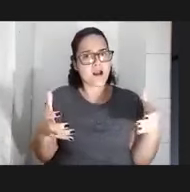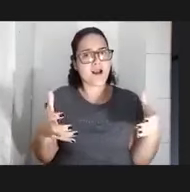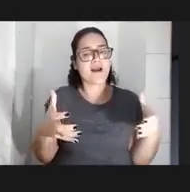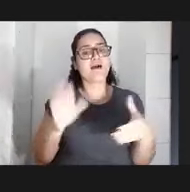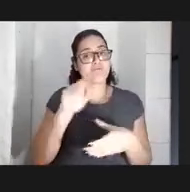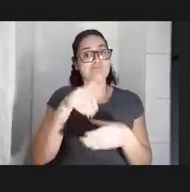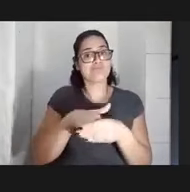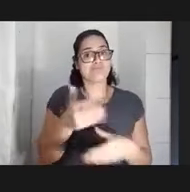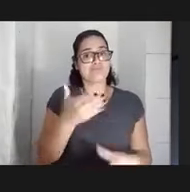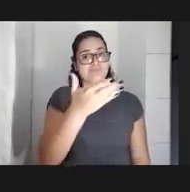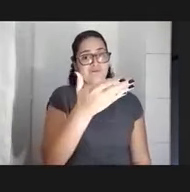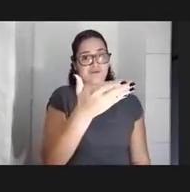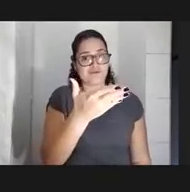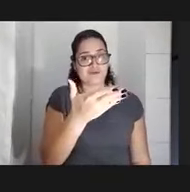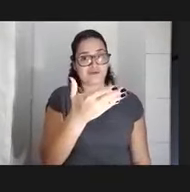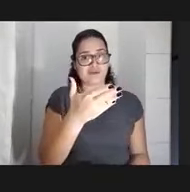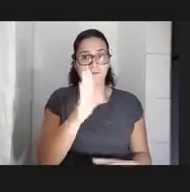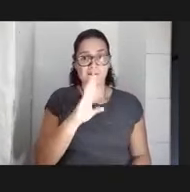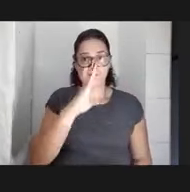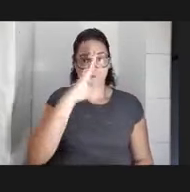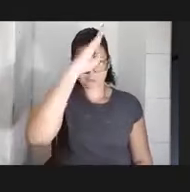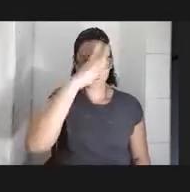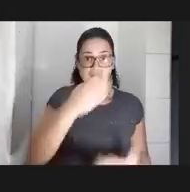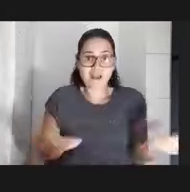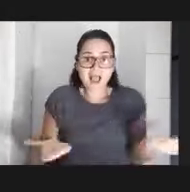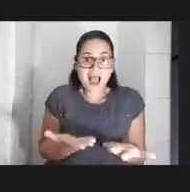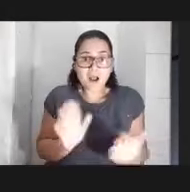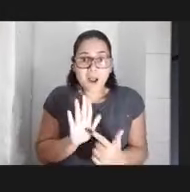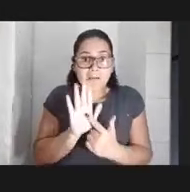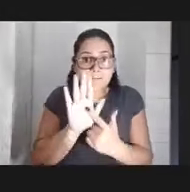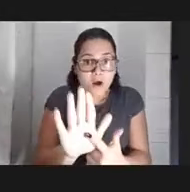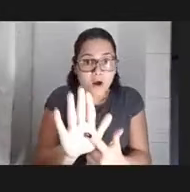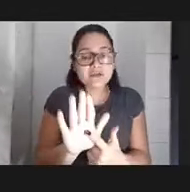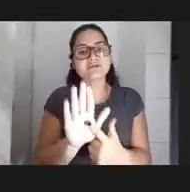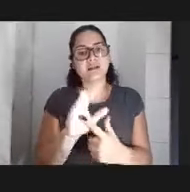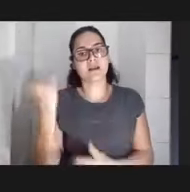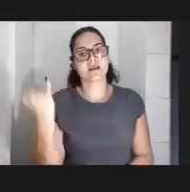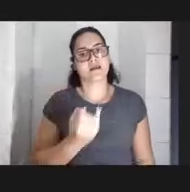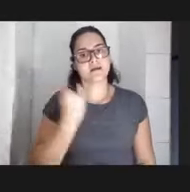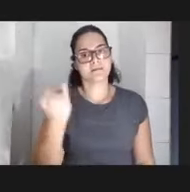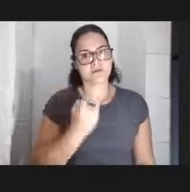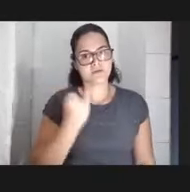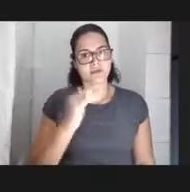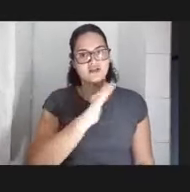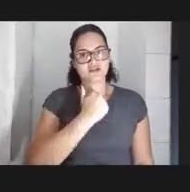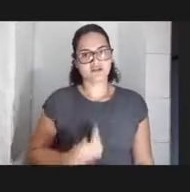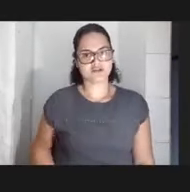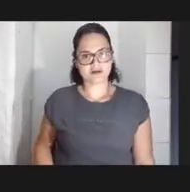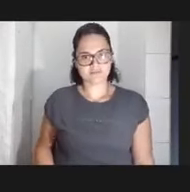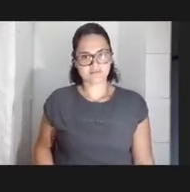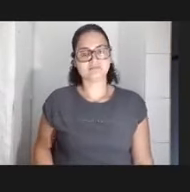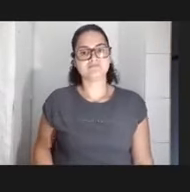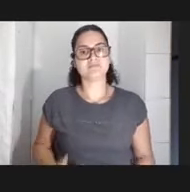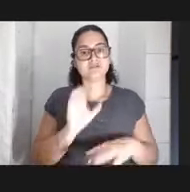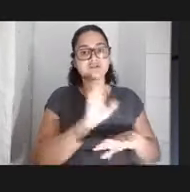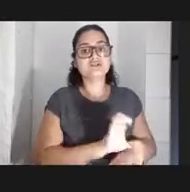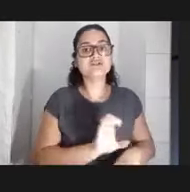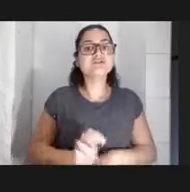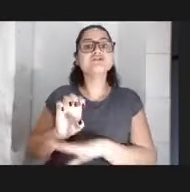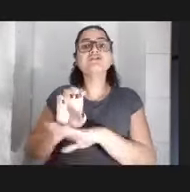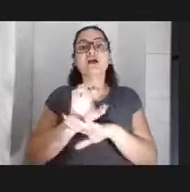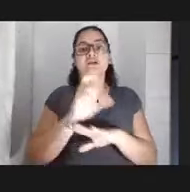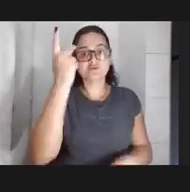nesse projeto. Então, agora é a hora da gente mostrar a importância do Estado. Esse Estado que, em São